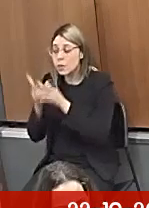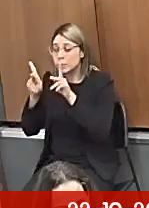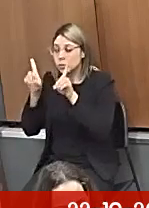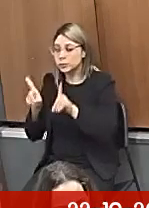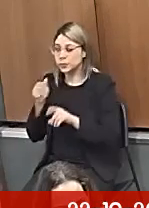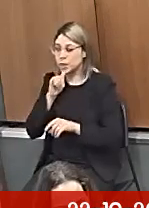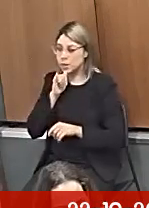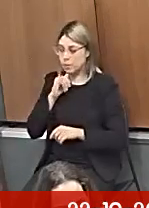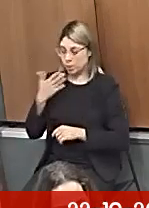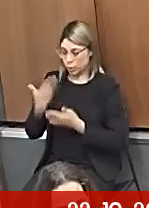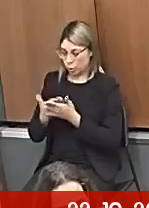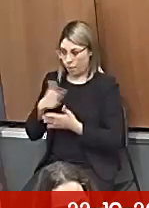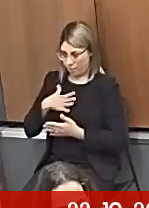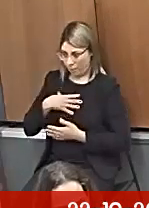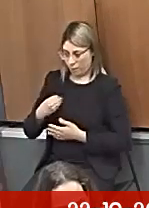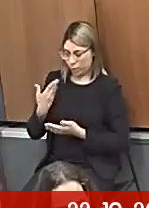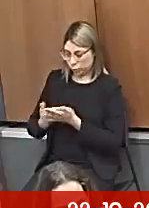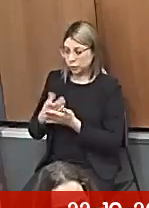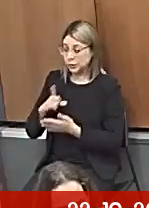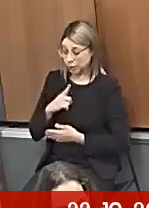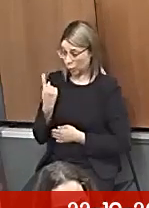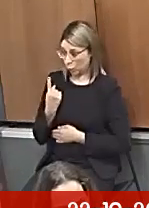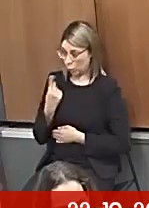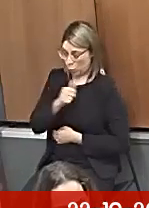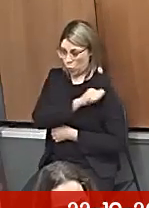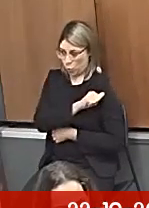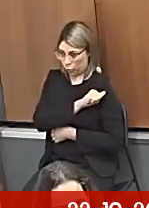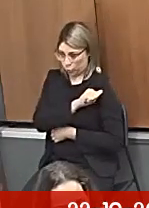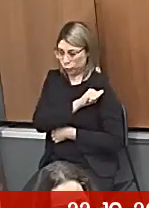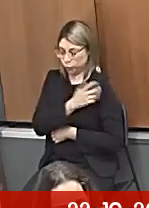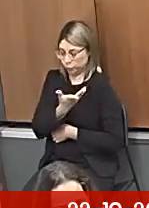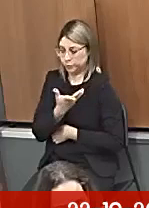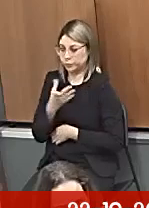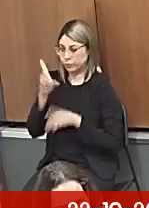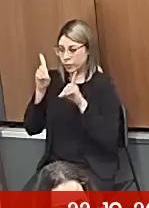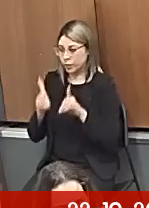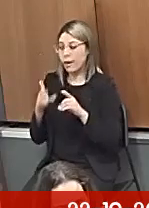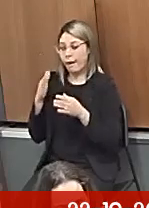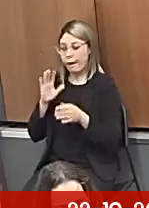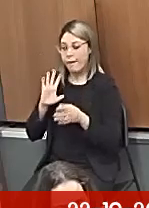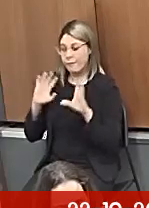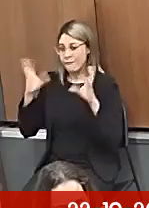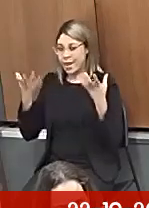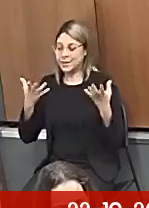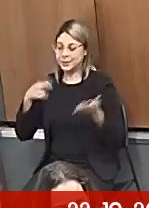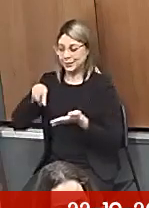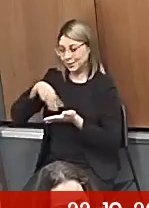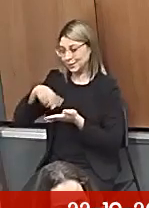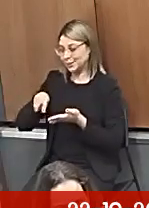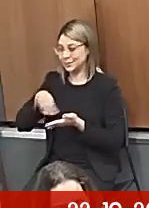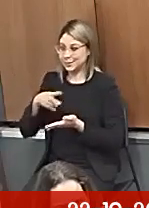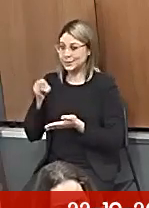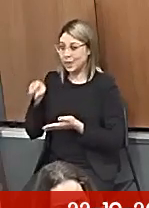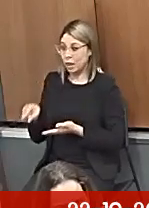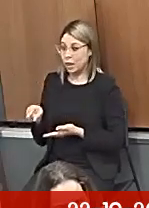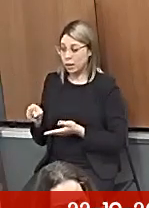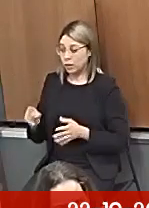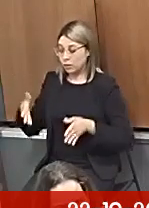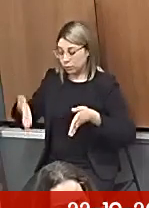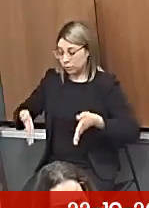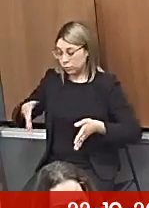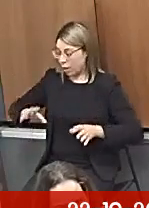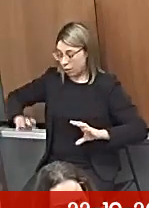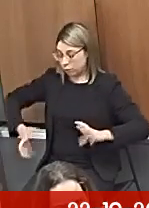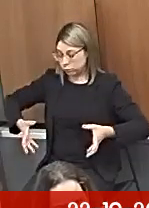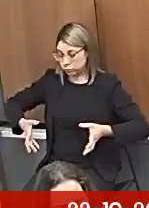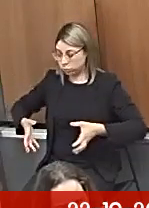minha filha estudou, tinha um aluno com deficiência, e aí, na festa junina, todo mundo dançava e ele ficava com a cadeira de roda no